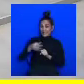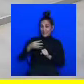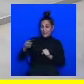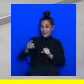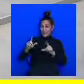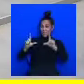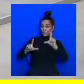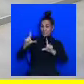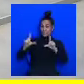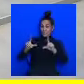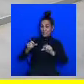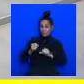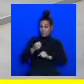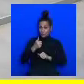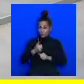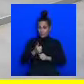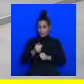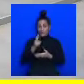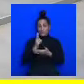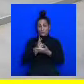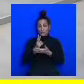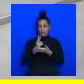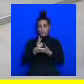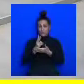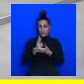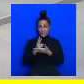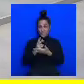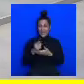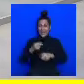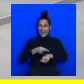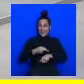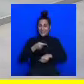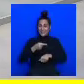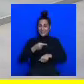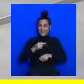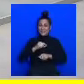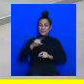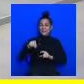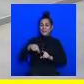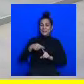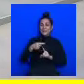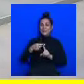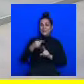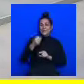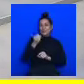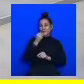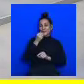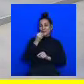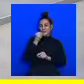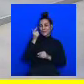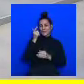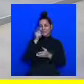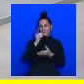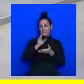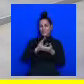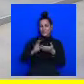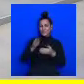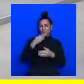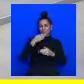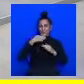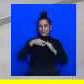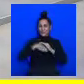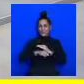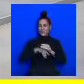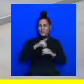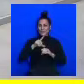times no nosso telão de LED. Tudo bem? Vamos seguir? Agora você tem mais uma chance de ganhar na Time Mania, porque